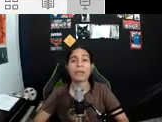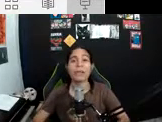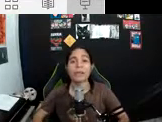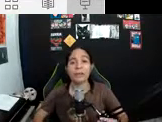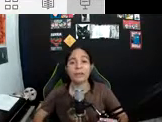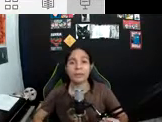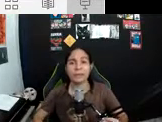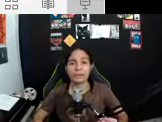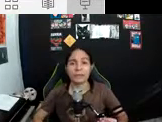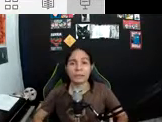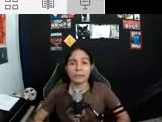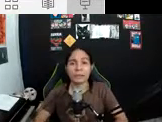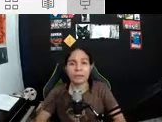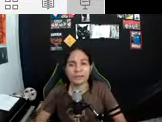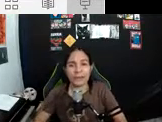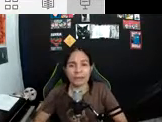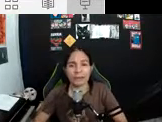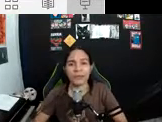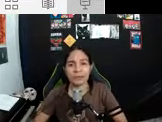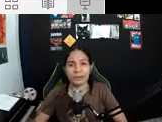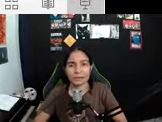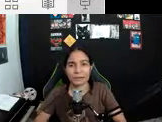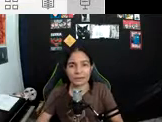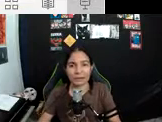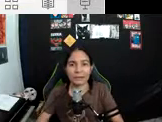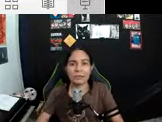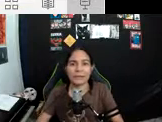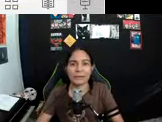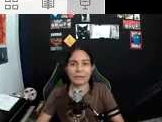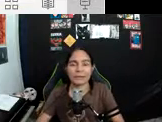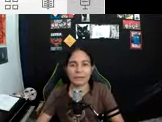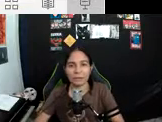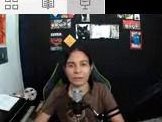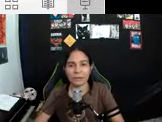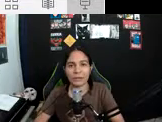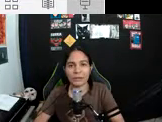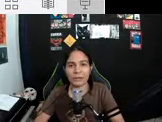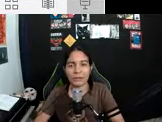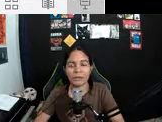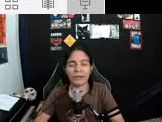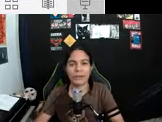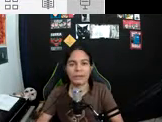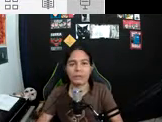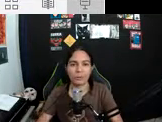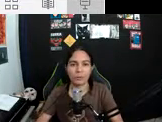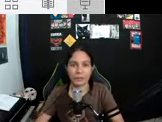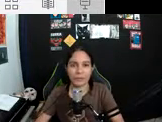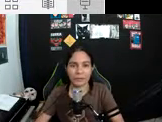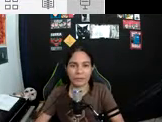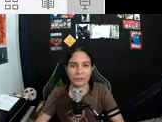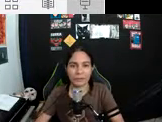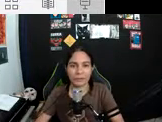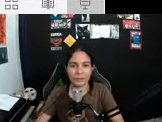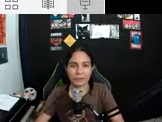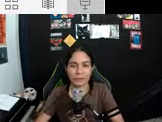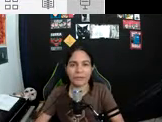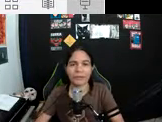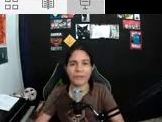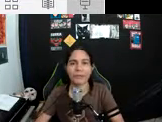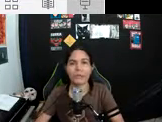enfermagem. Dando continuidade, gente, às nossas aulas, mas lembrando que eu gostaria, de